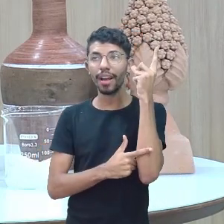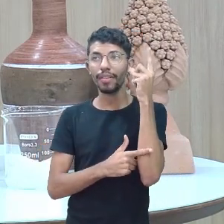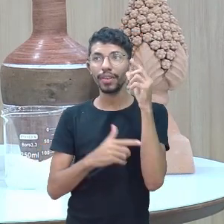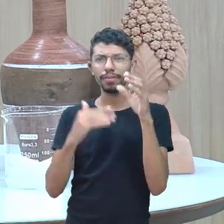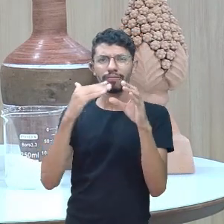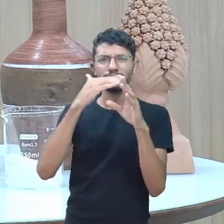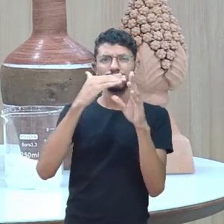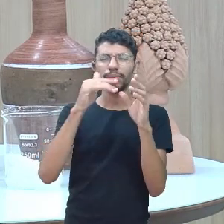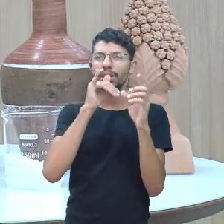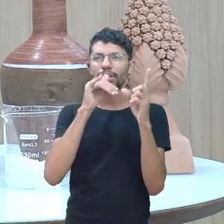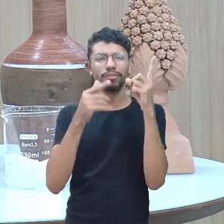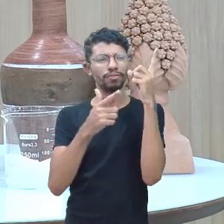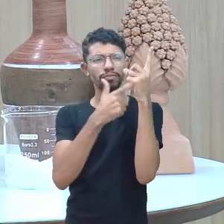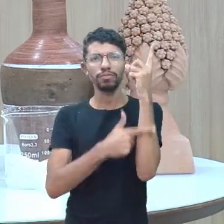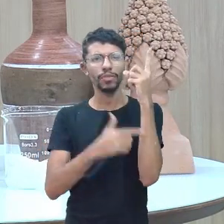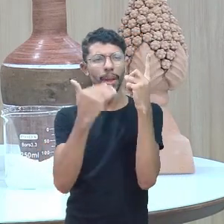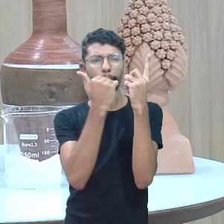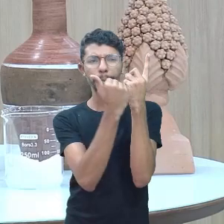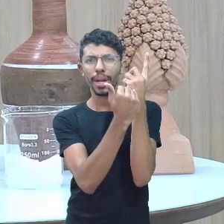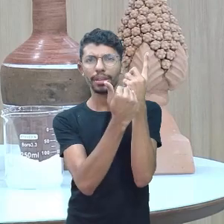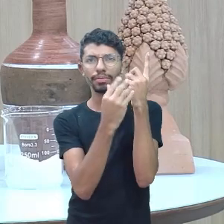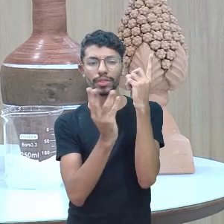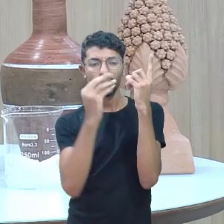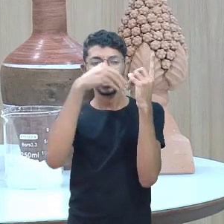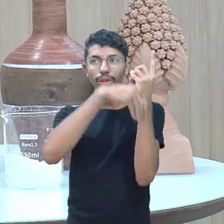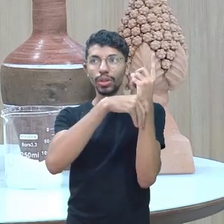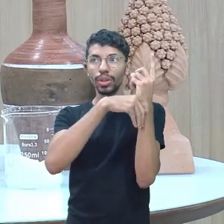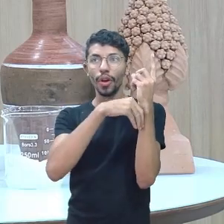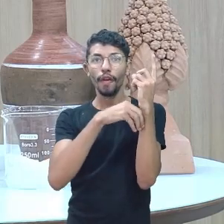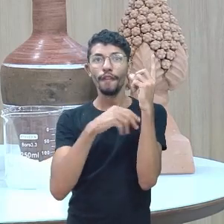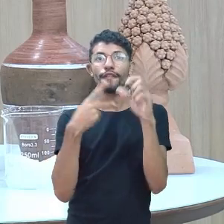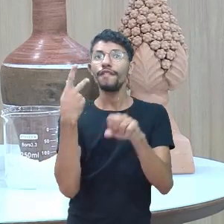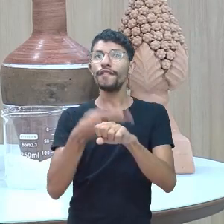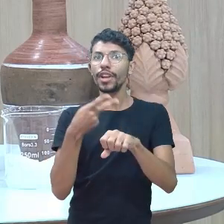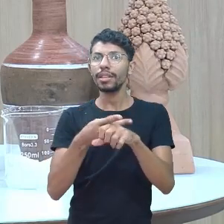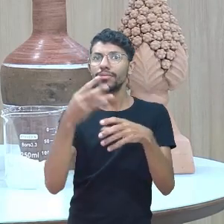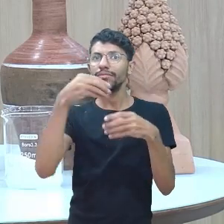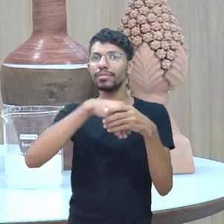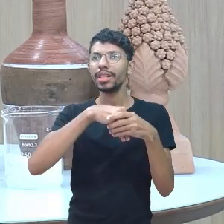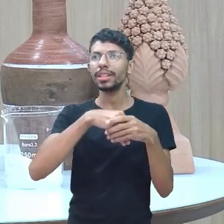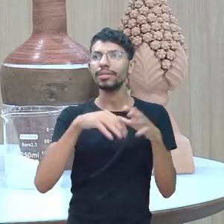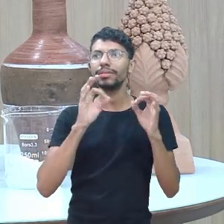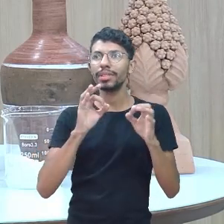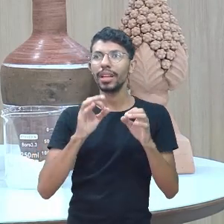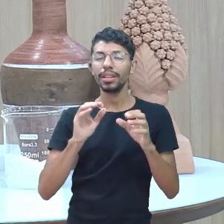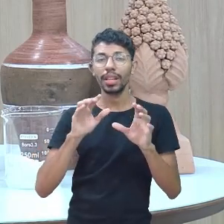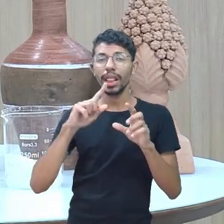cortei a garrafa PET, coloquei o vidro dentro e vou fechar. Se eu tiver durex, eu vou passar